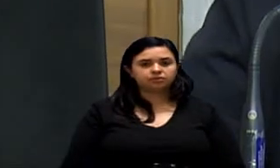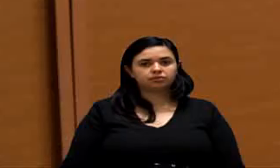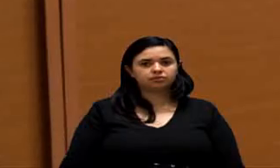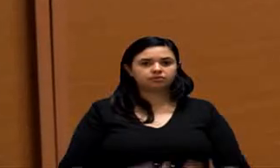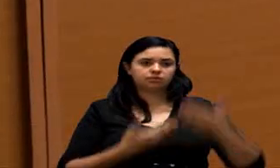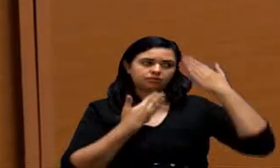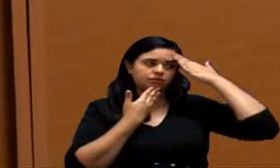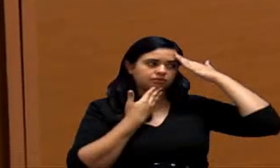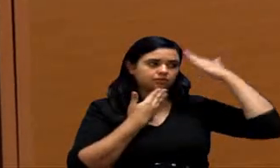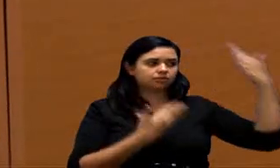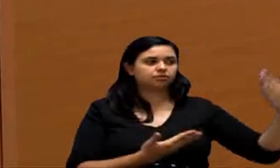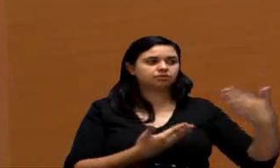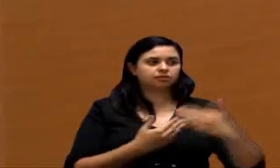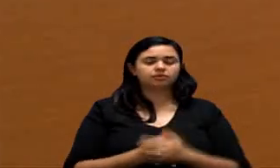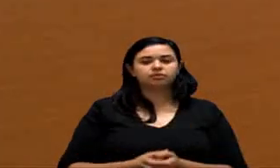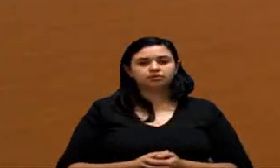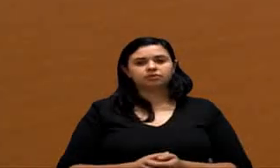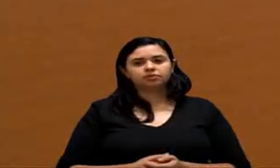Obrigado, presidente.